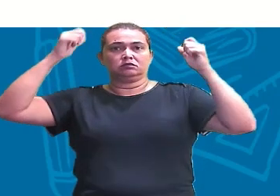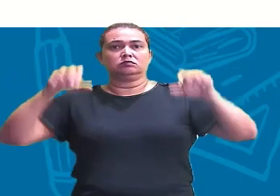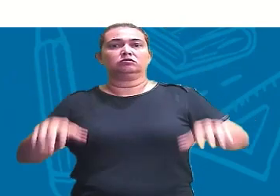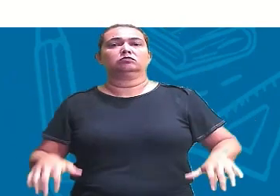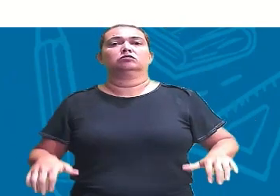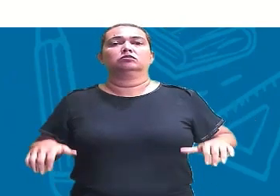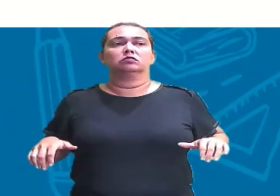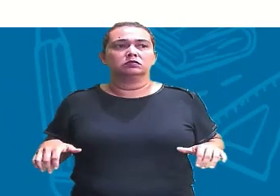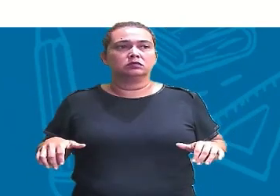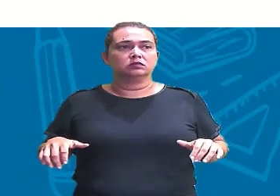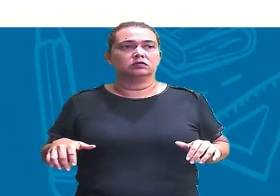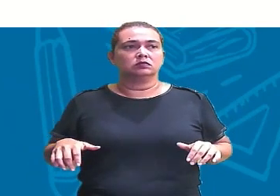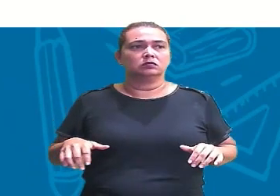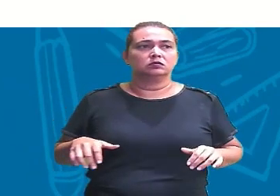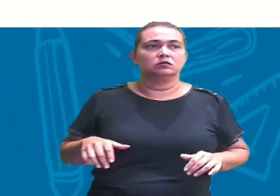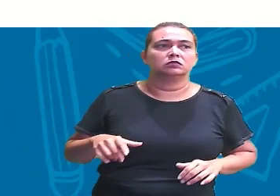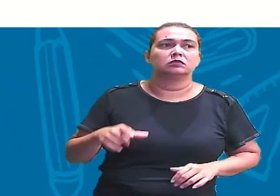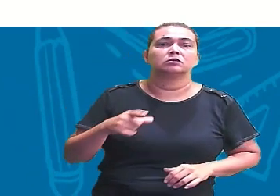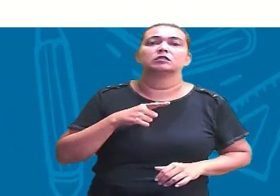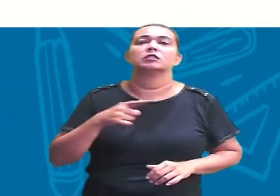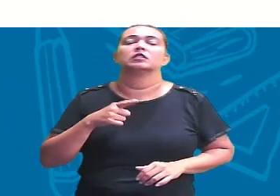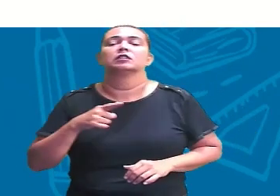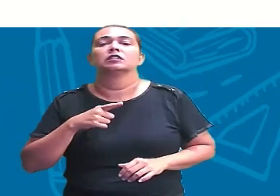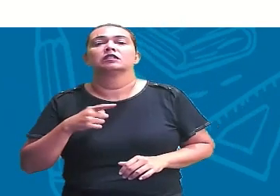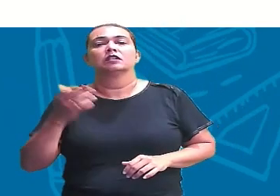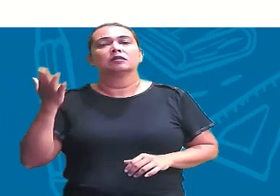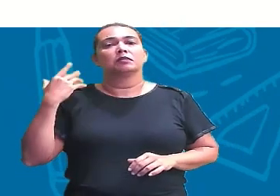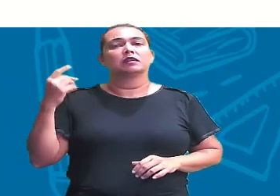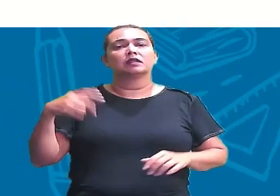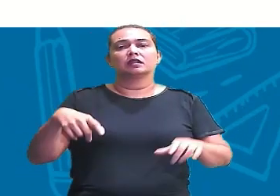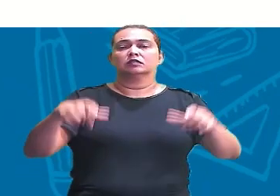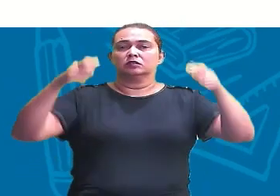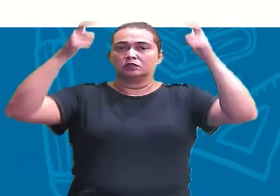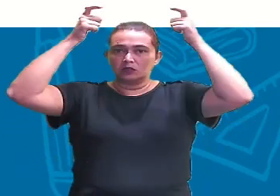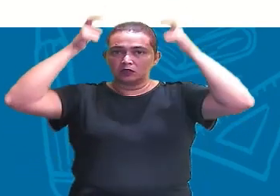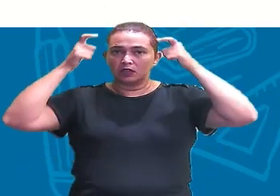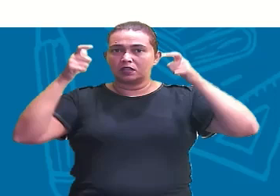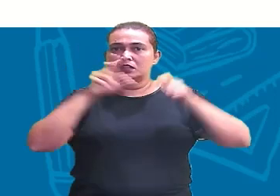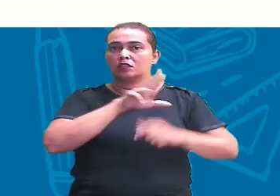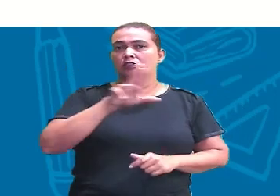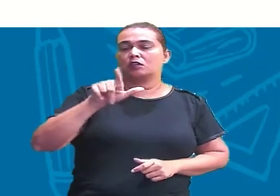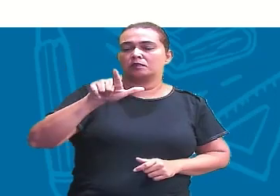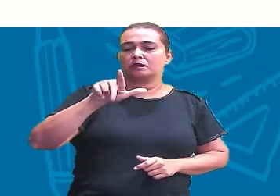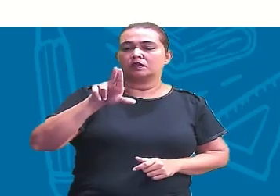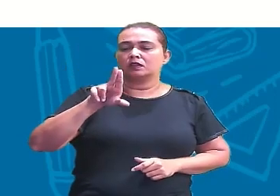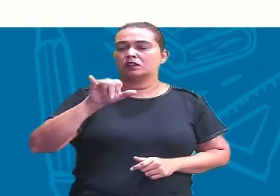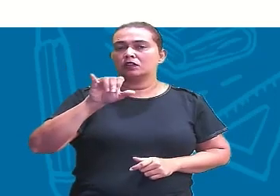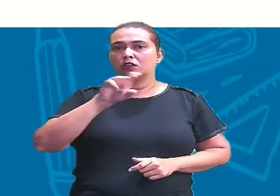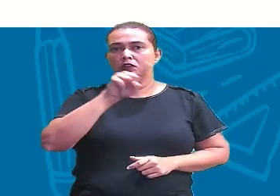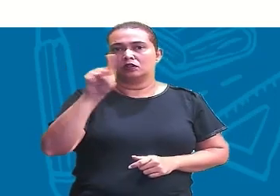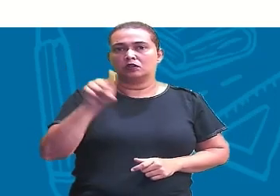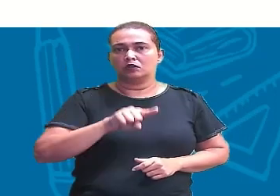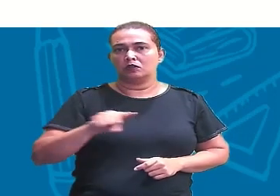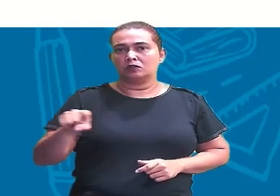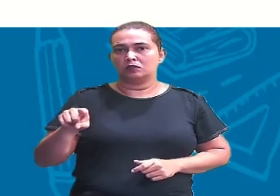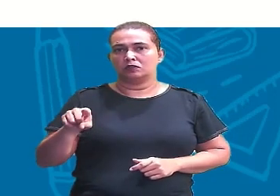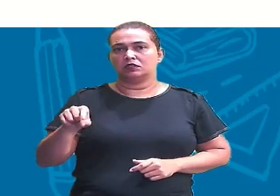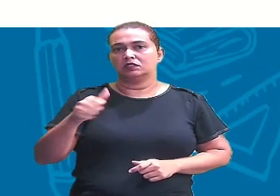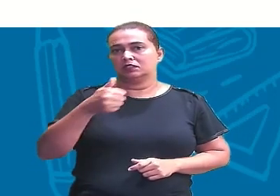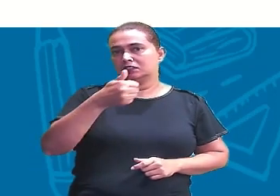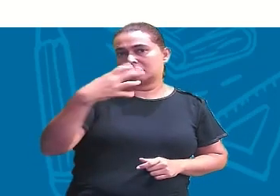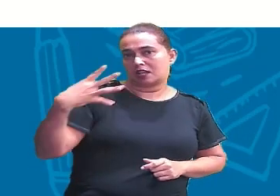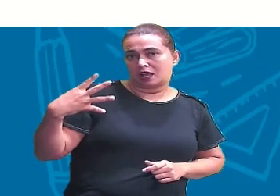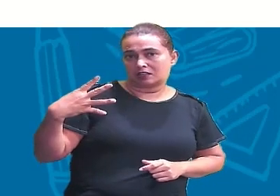né, o chamado rei Luís XIV, que ele dizia, o Estado sou eu. Vê que loucura.